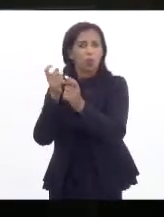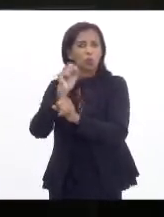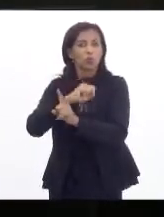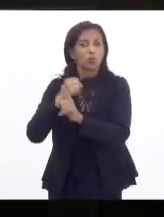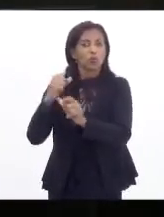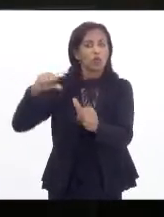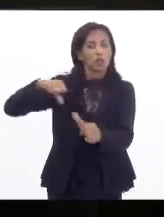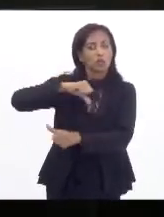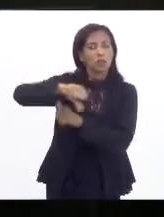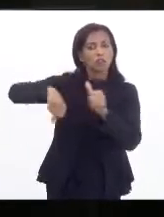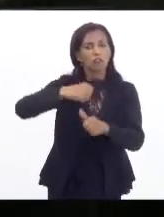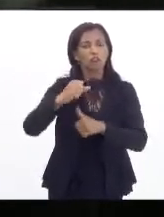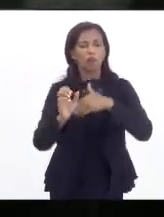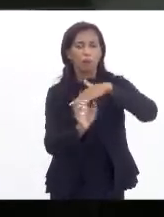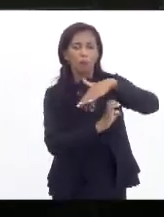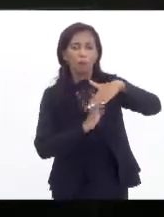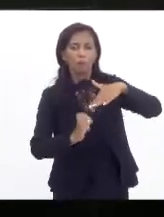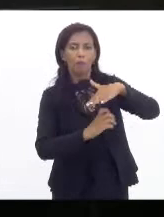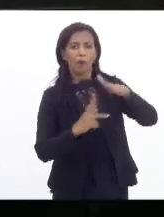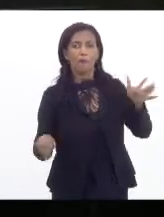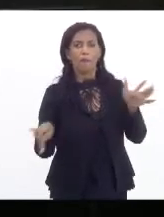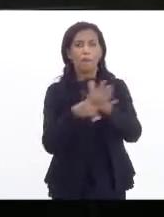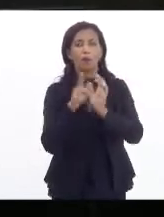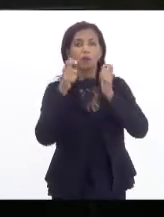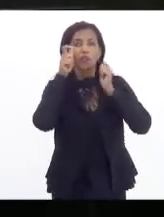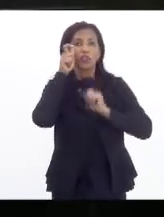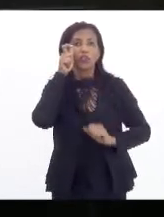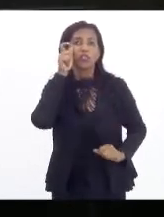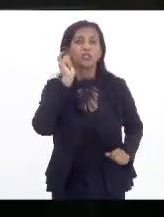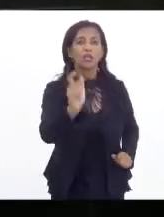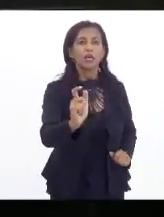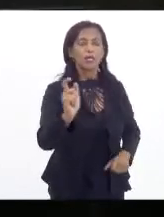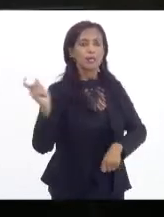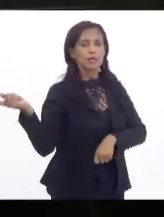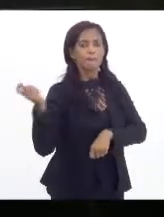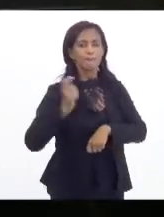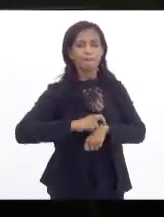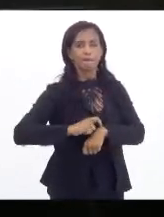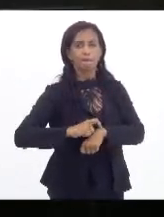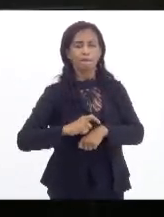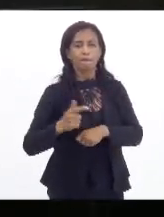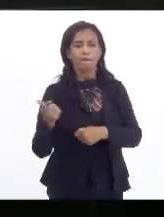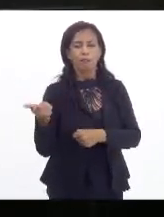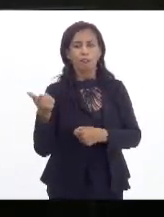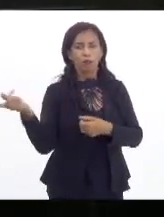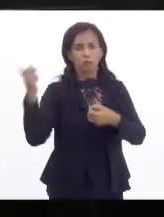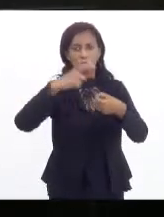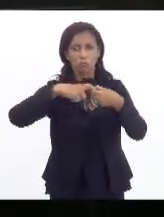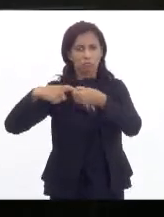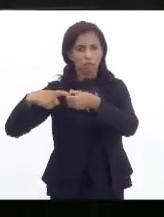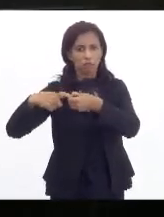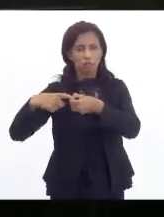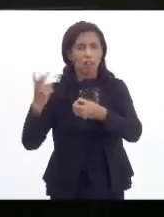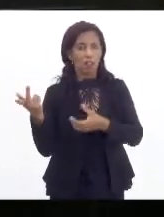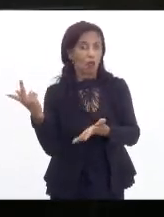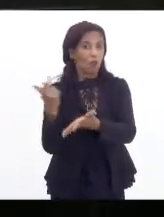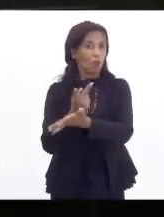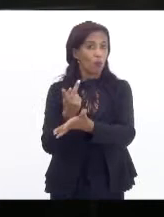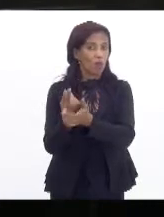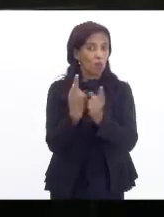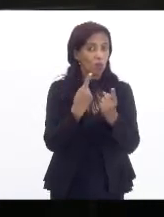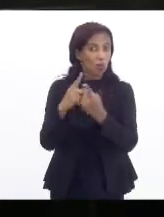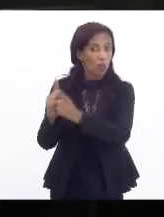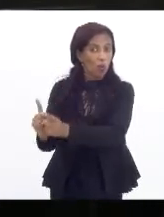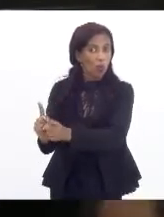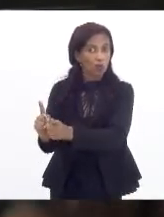ela virar uma empresa a serviço dos interesses imediatos dos seus acionistas. É um equívoco, é um erro e